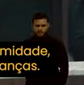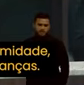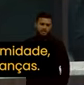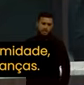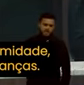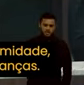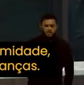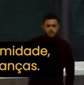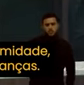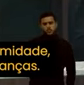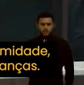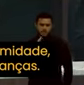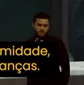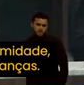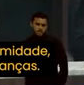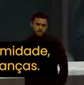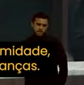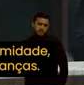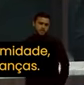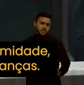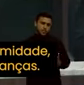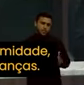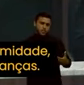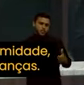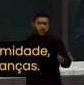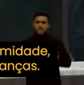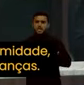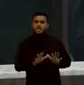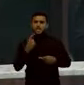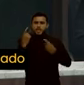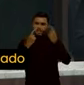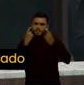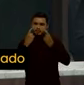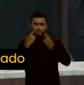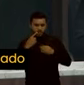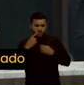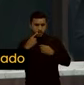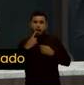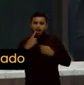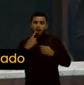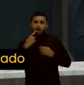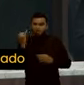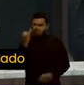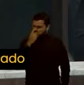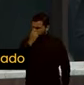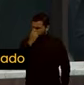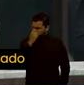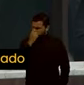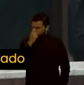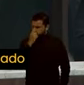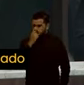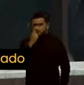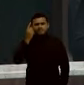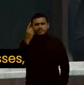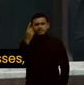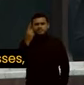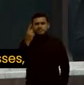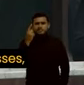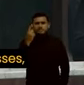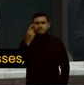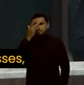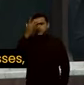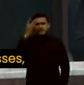crianças, sobre intimidade, sobre preferências sexuais de crianças. Eu não vejo um adulto interessado